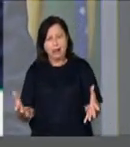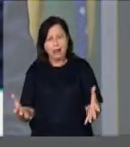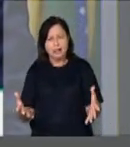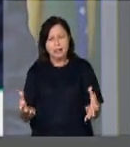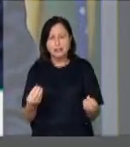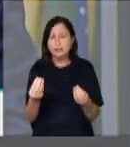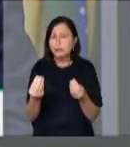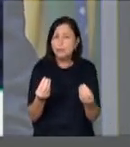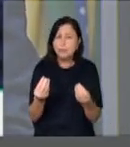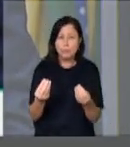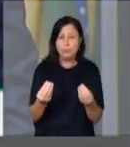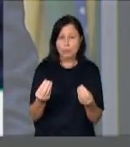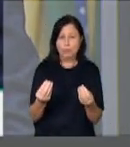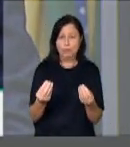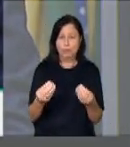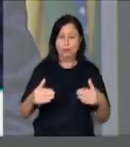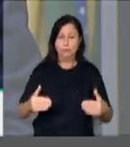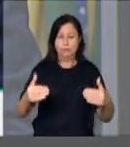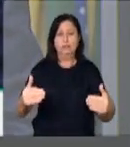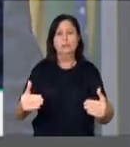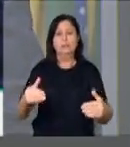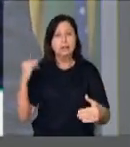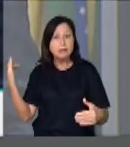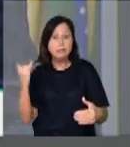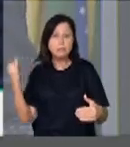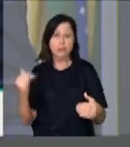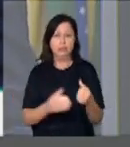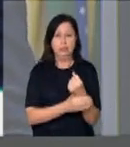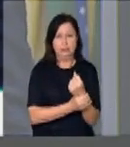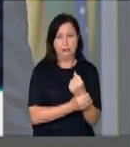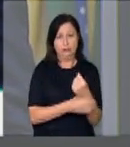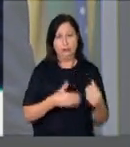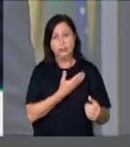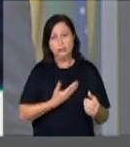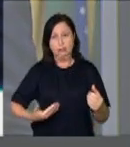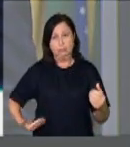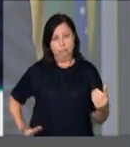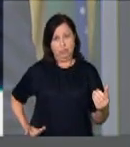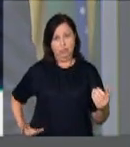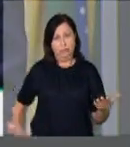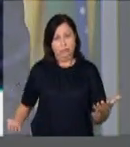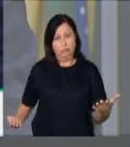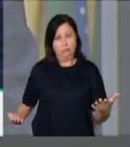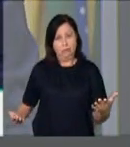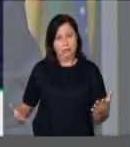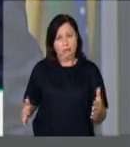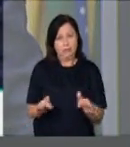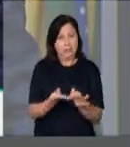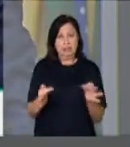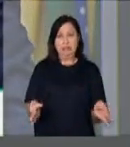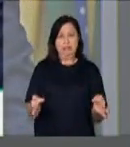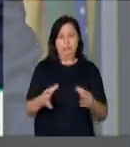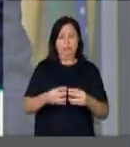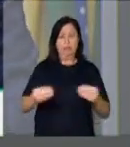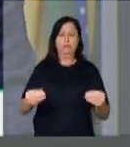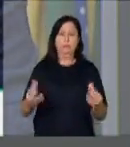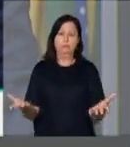como da segurança pública e fazer simplesmente desaparecer